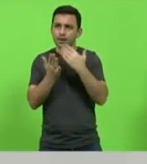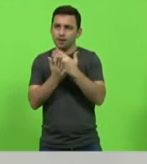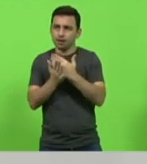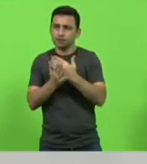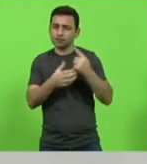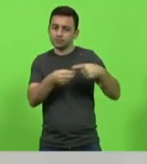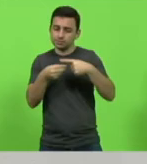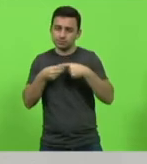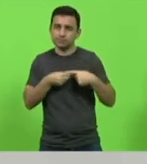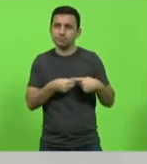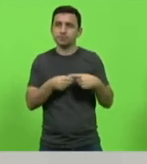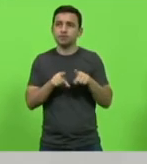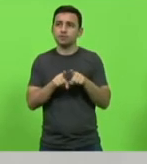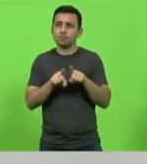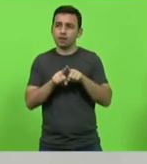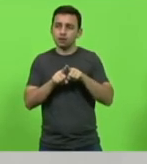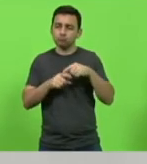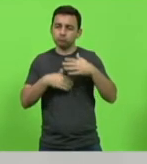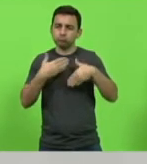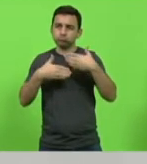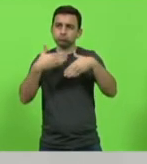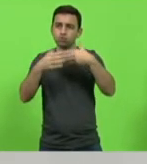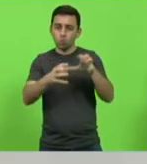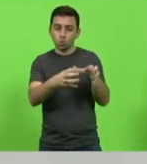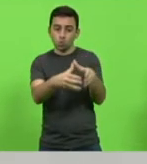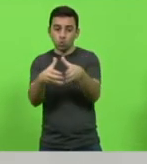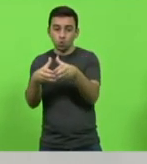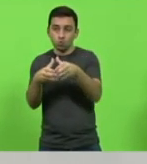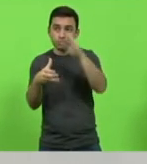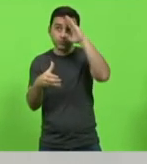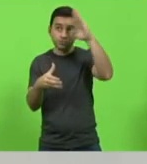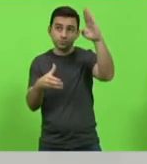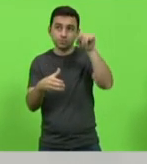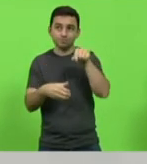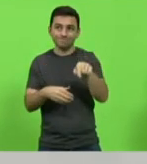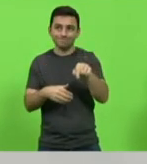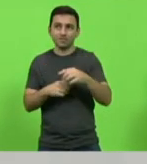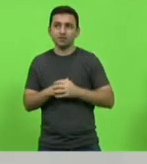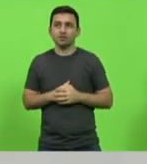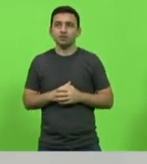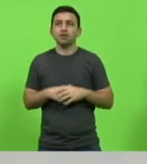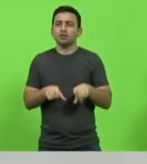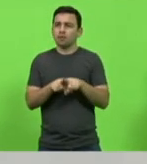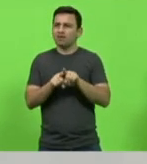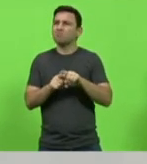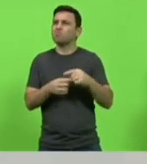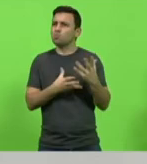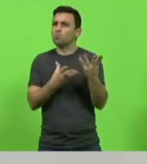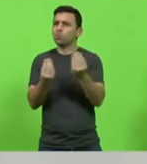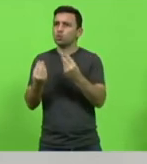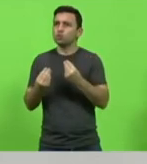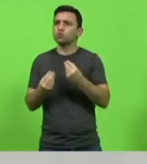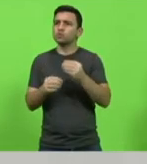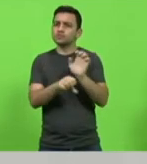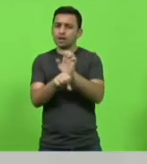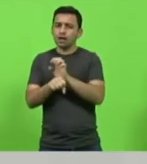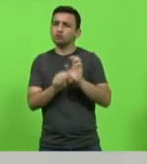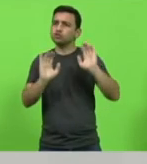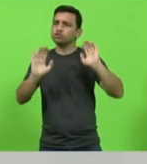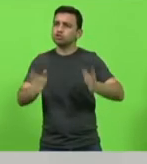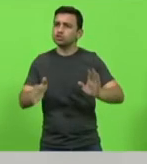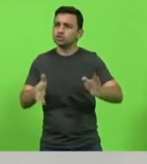Municípios e avançar nos grupos prioritários vários estados já começaram a imunizar os